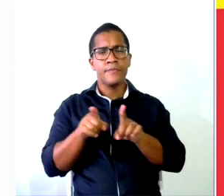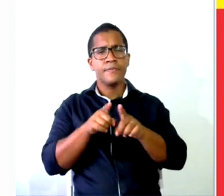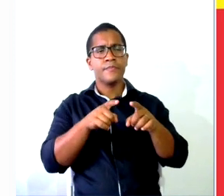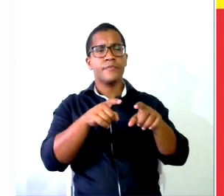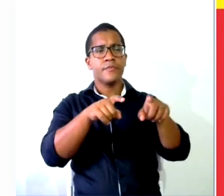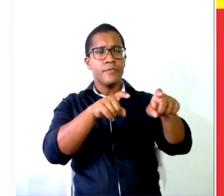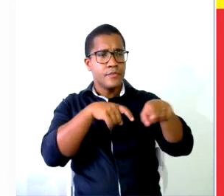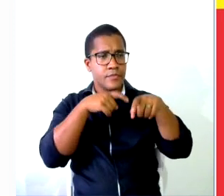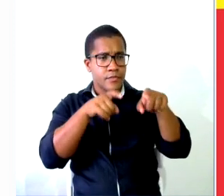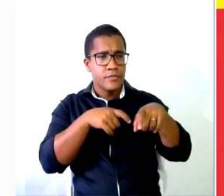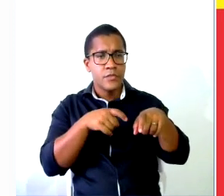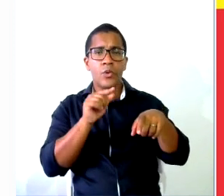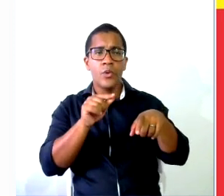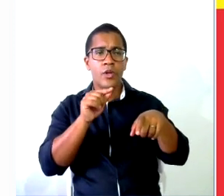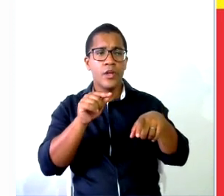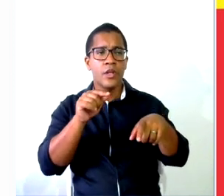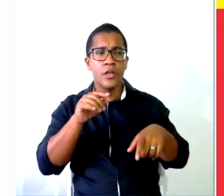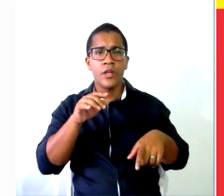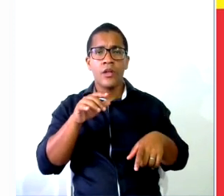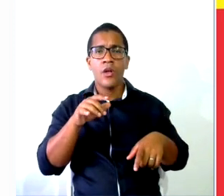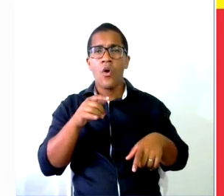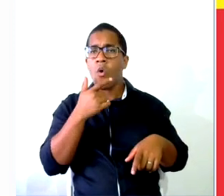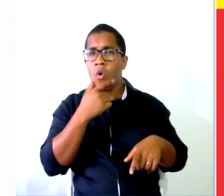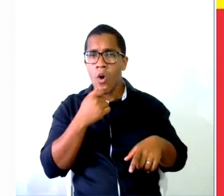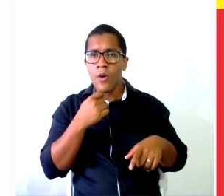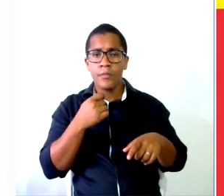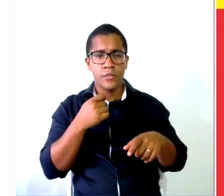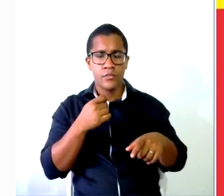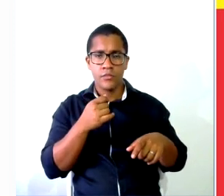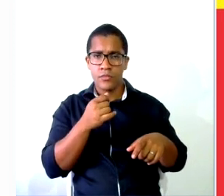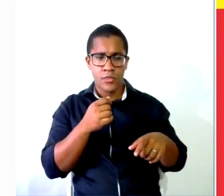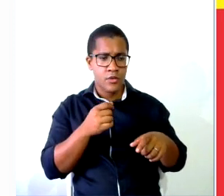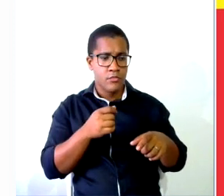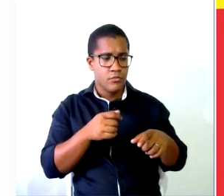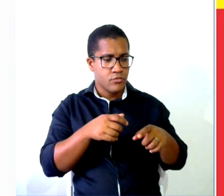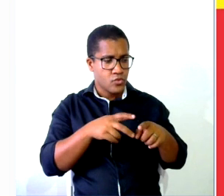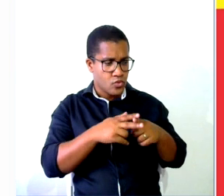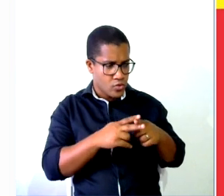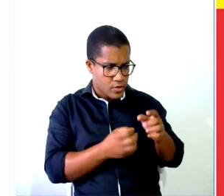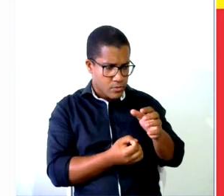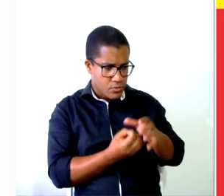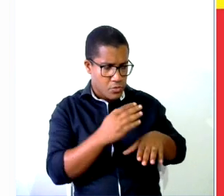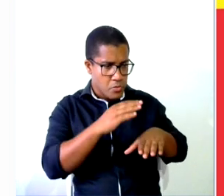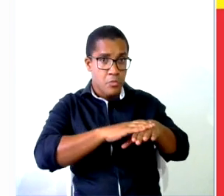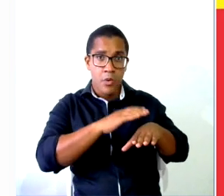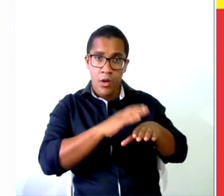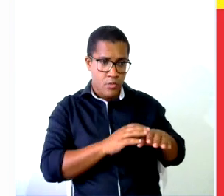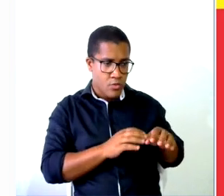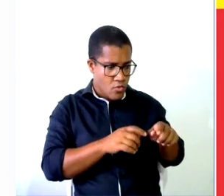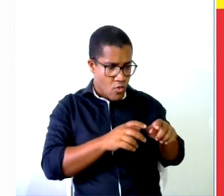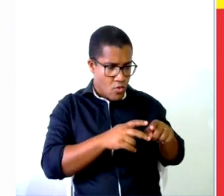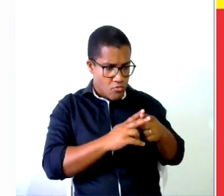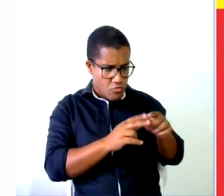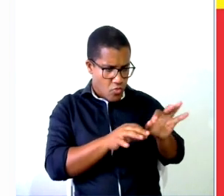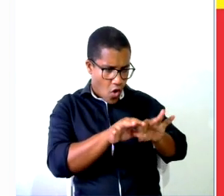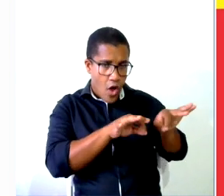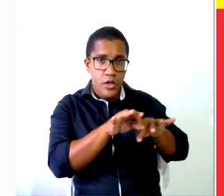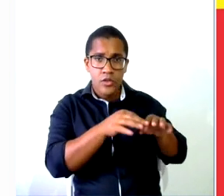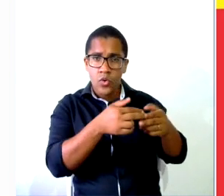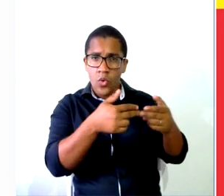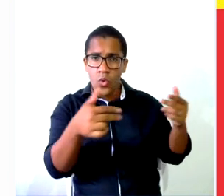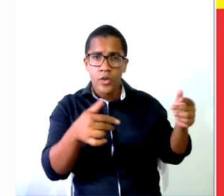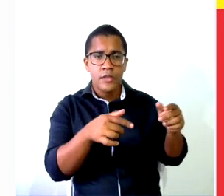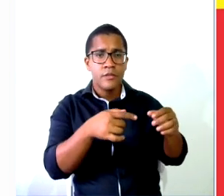campos, os homens fabricavam as suas ferramentas agrícolas e efetuavam o quê?